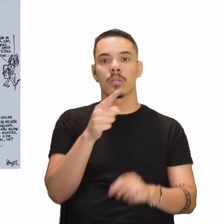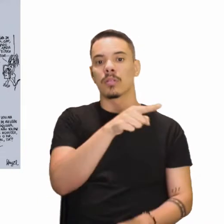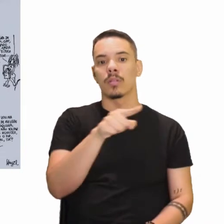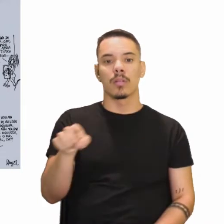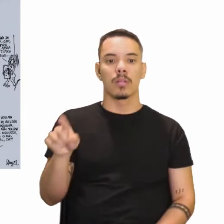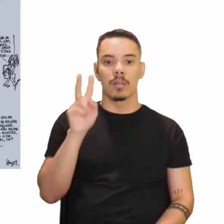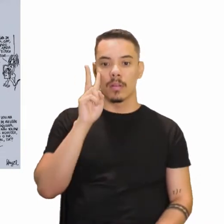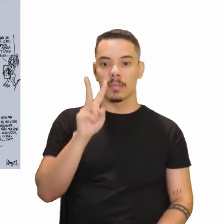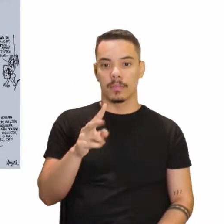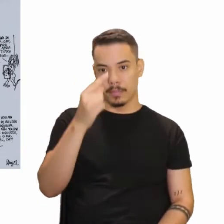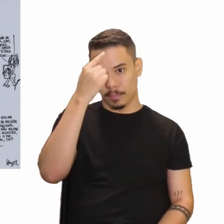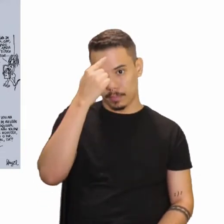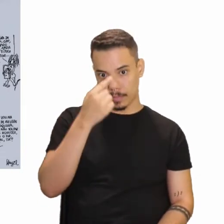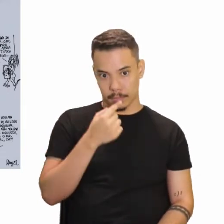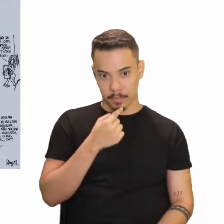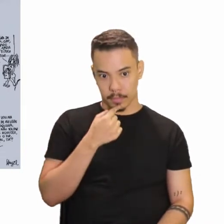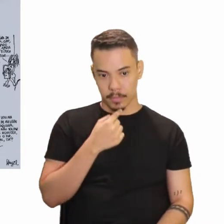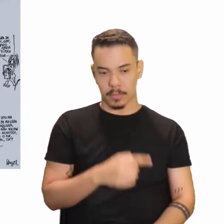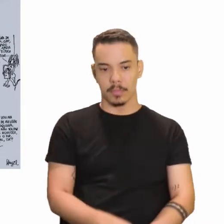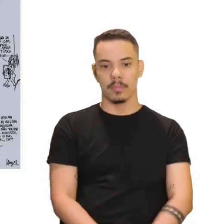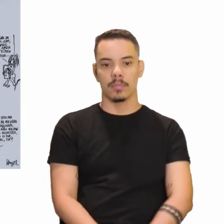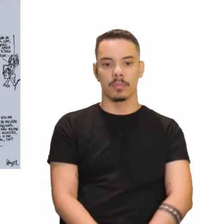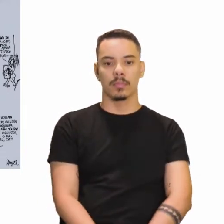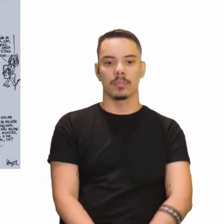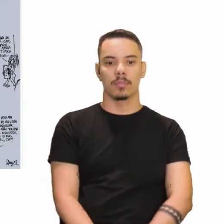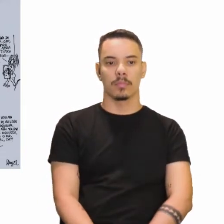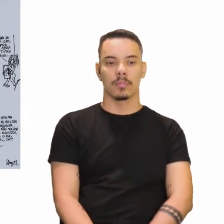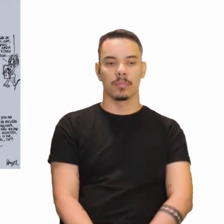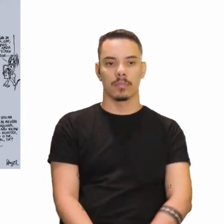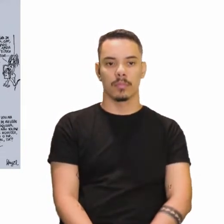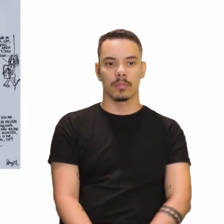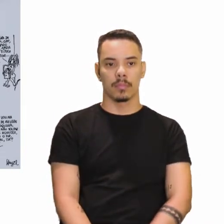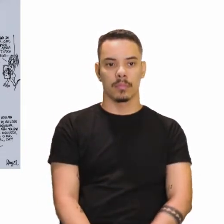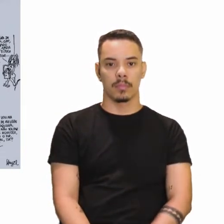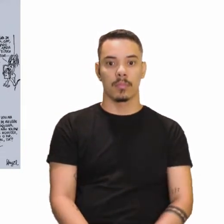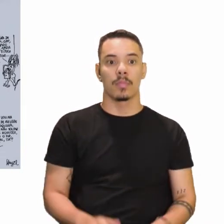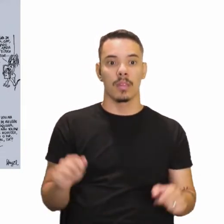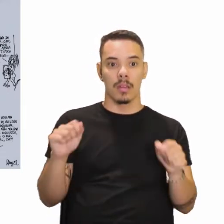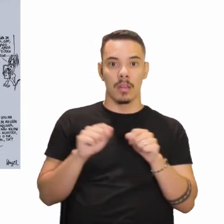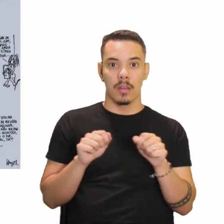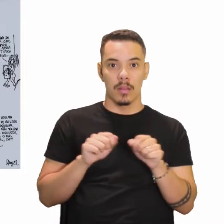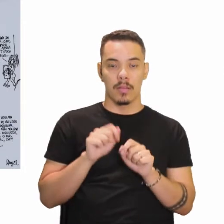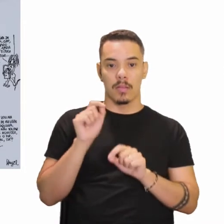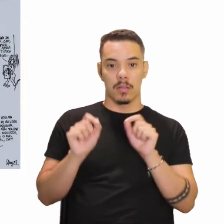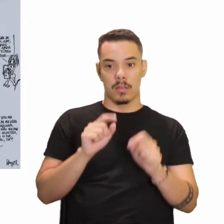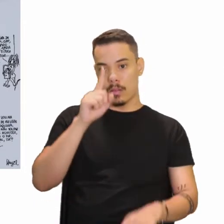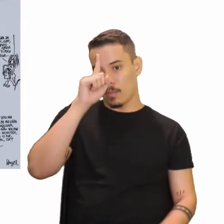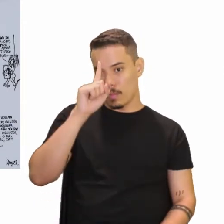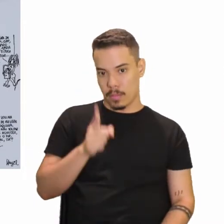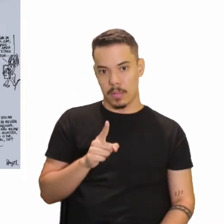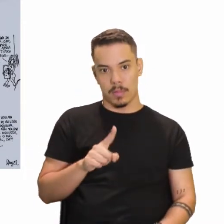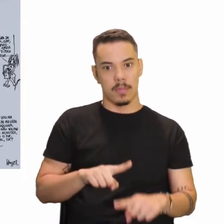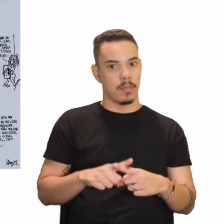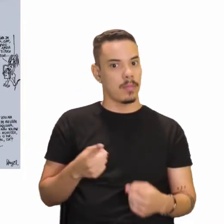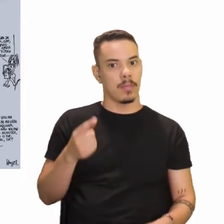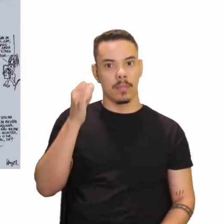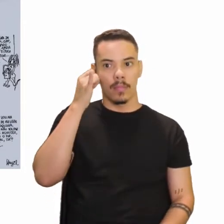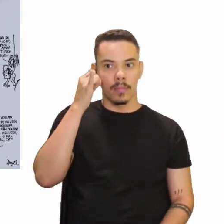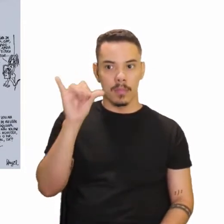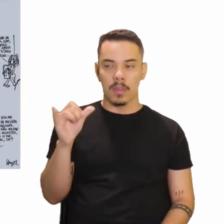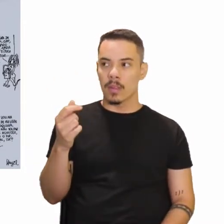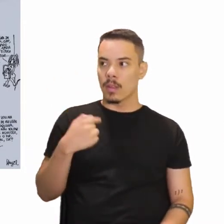né é o tio Sam né façam o que eu mando mas não olhem o que eu